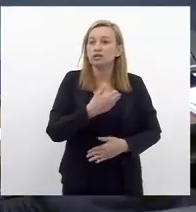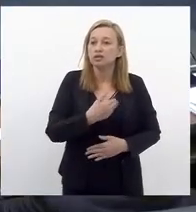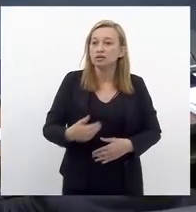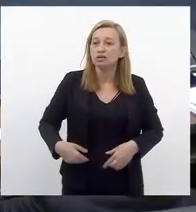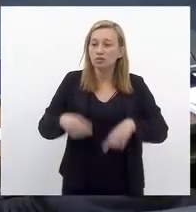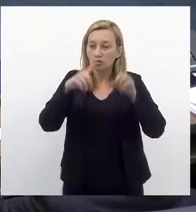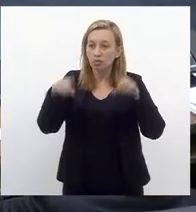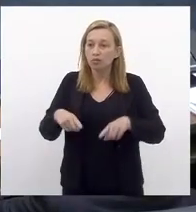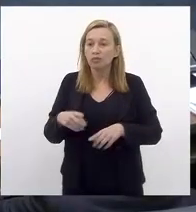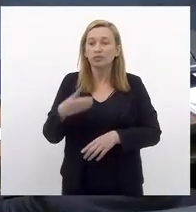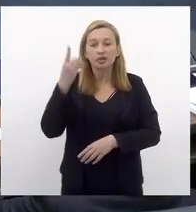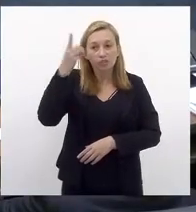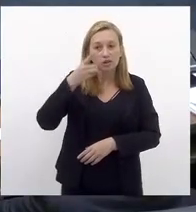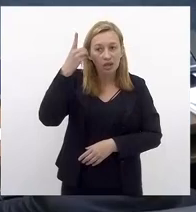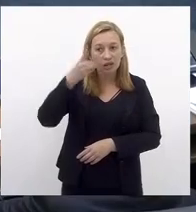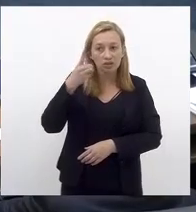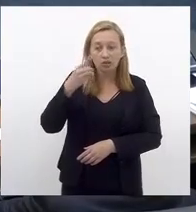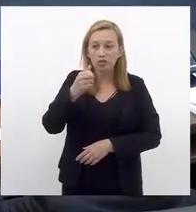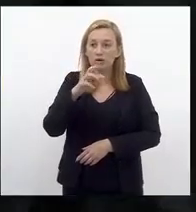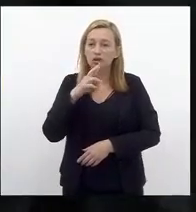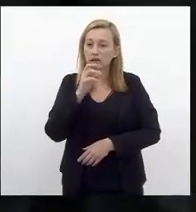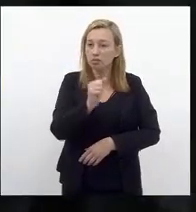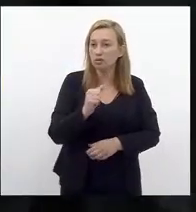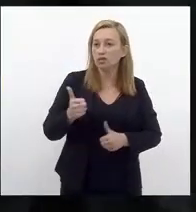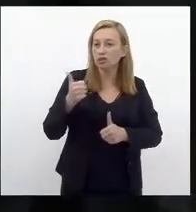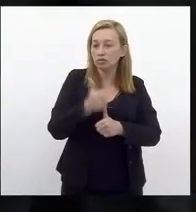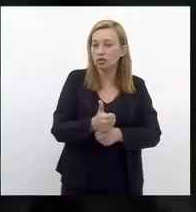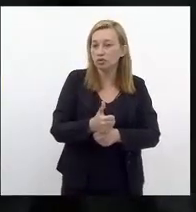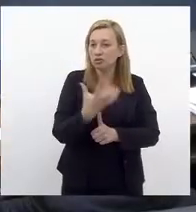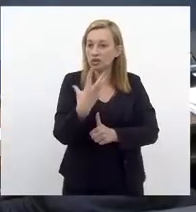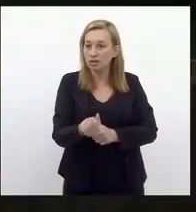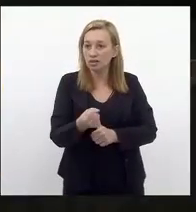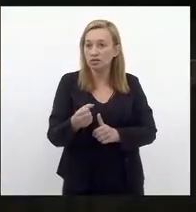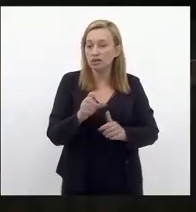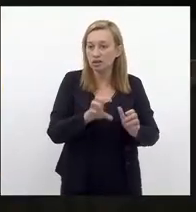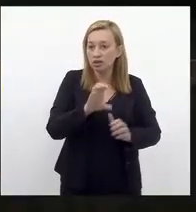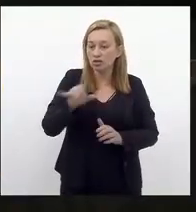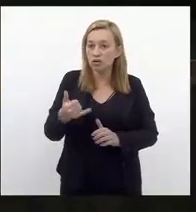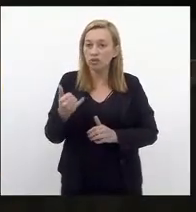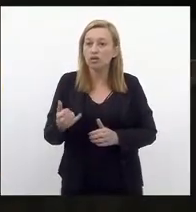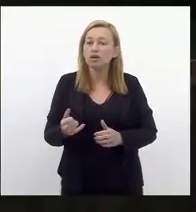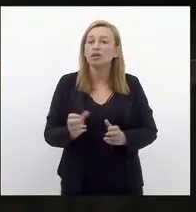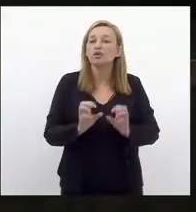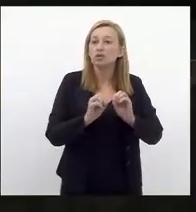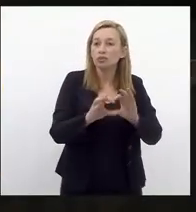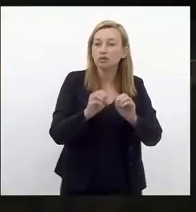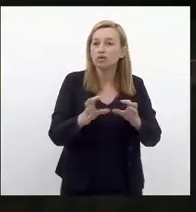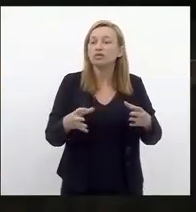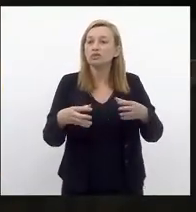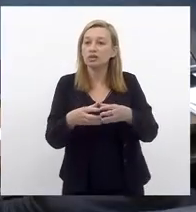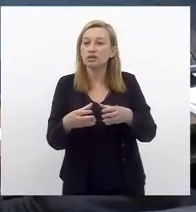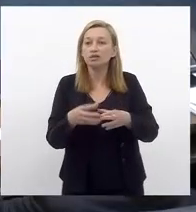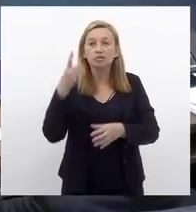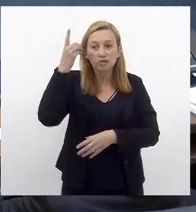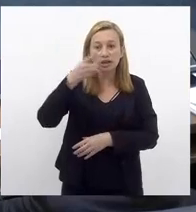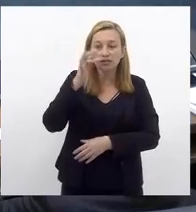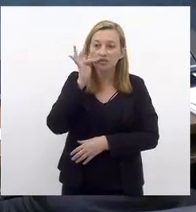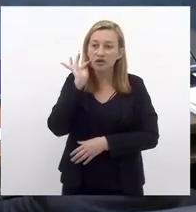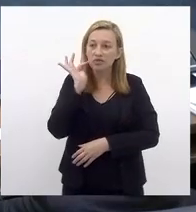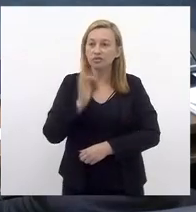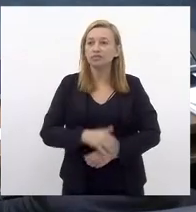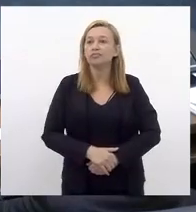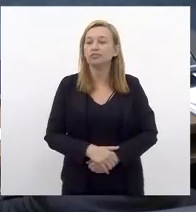Amorim seu presidente favorável pelo substitutivo da ccj pela comissão de educação Deputado Flávio Serafim